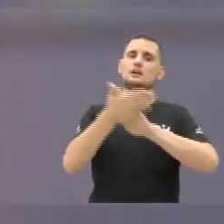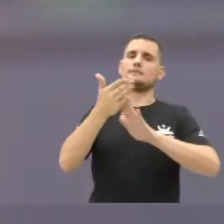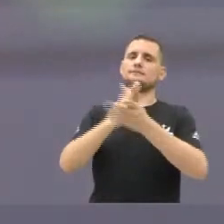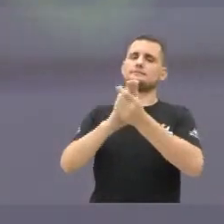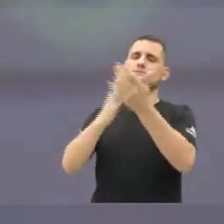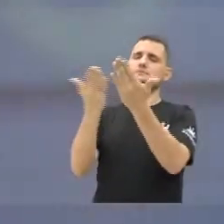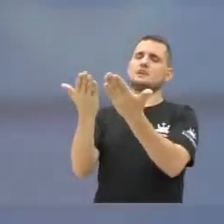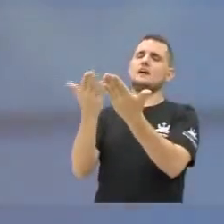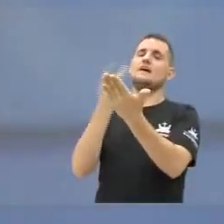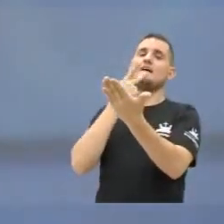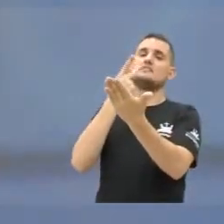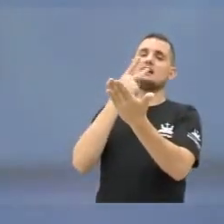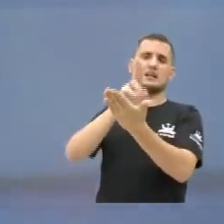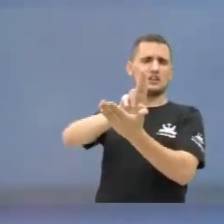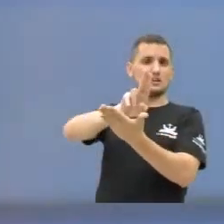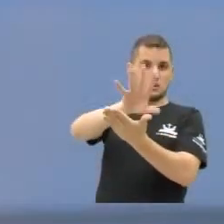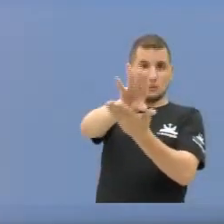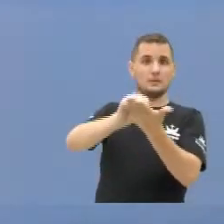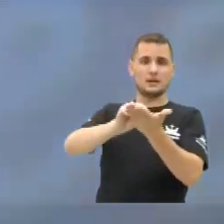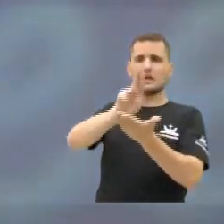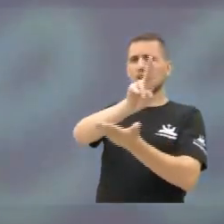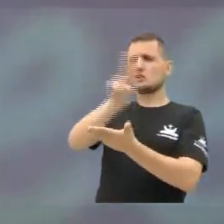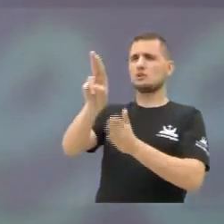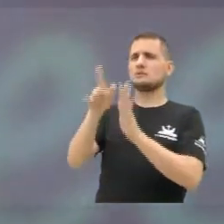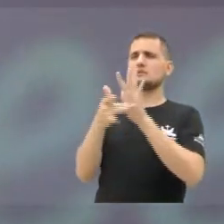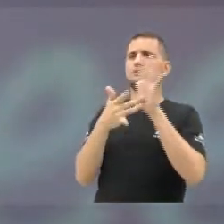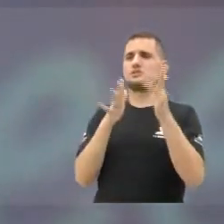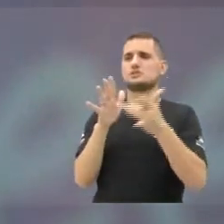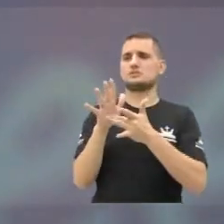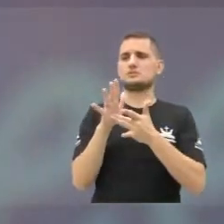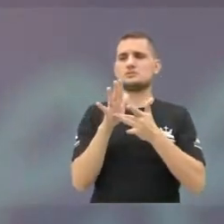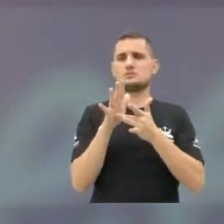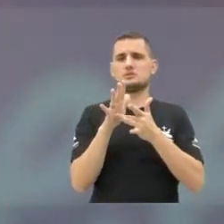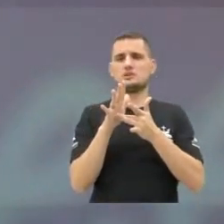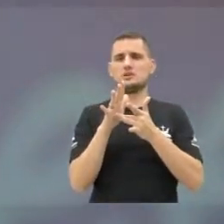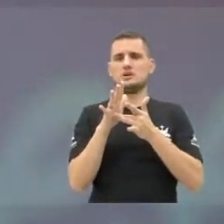diga, em nome de Jesus, em nome de Jesus, eu mando embora do meu coração,